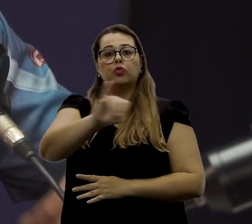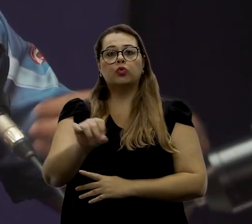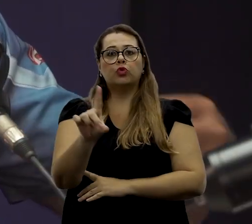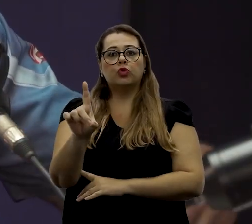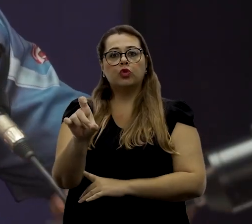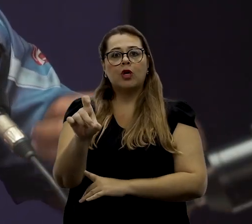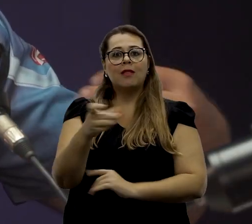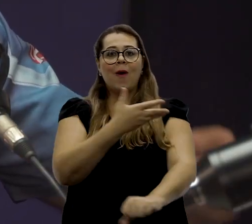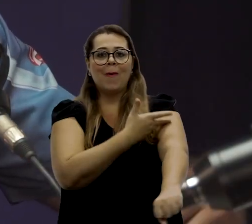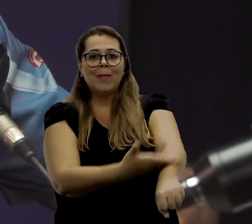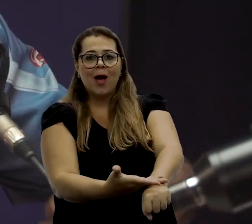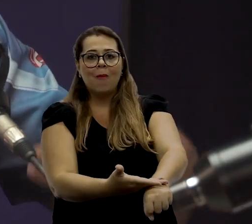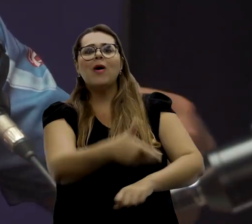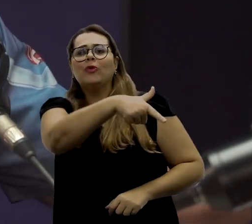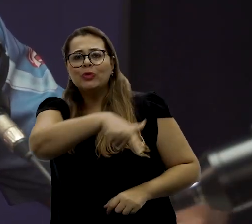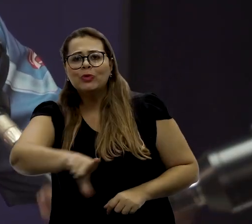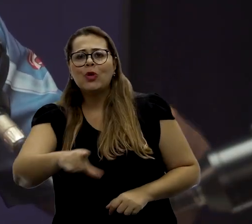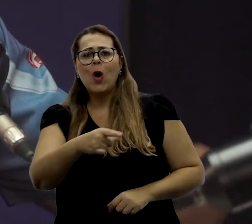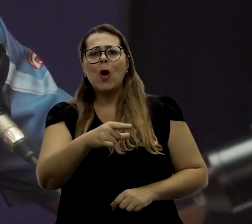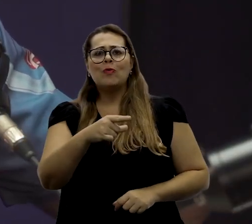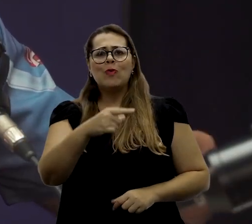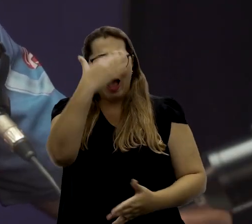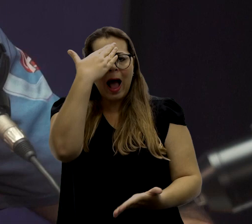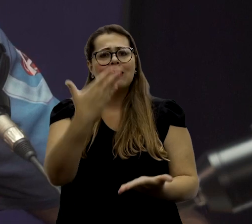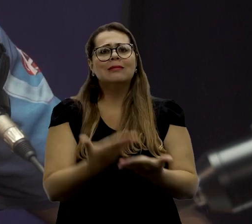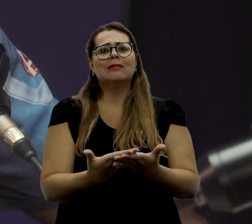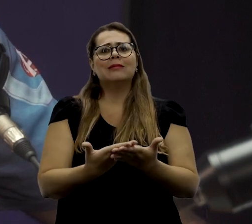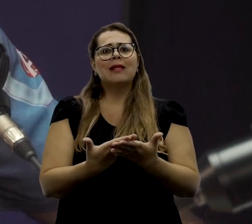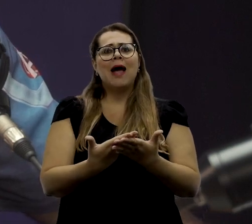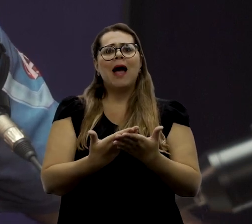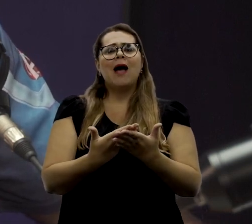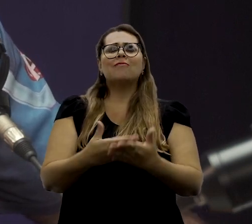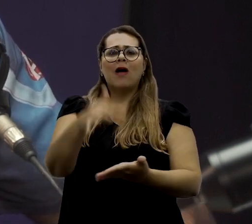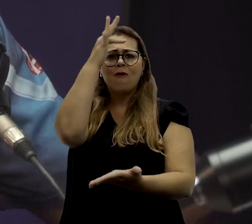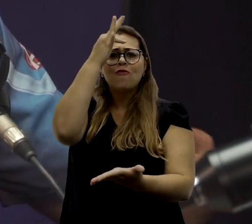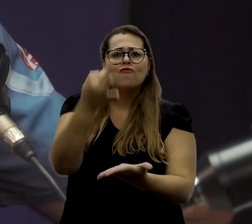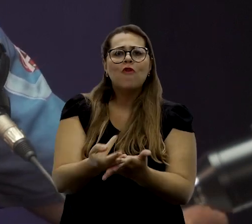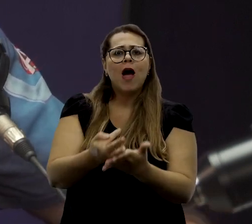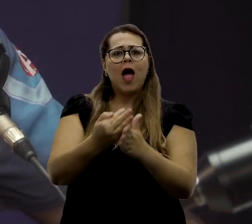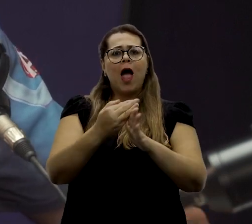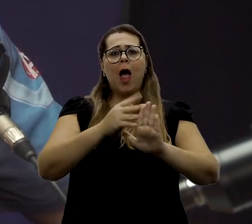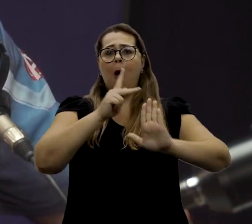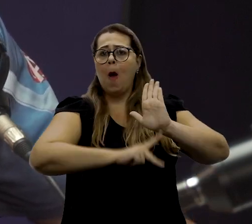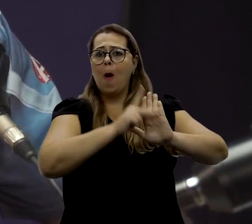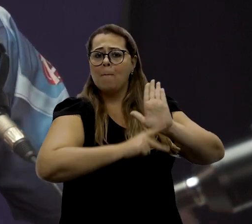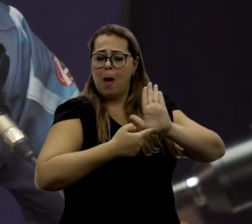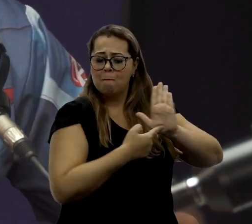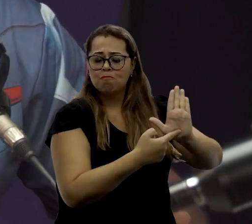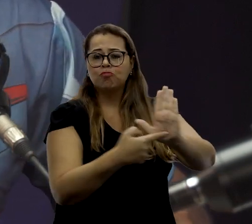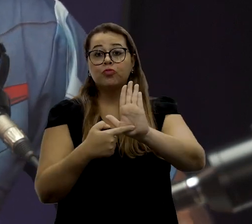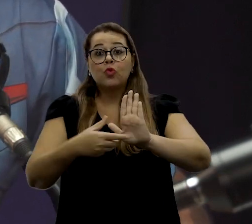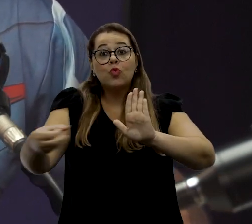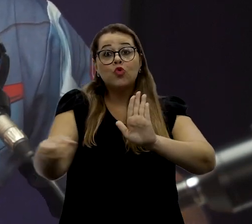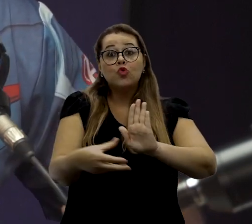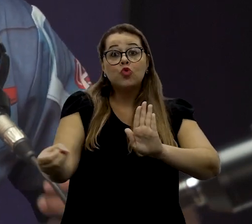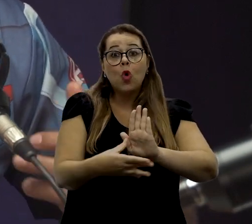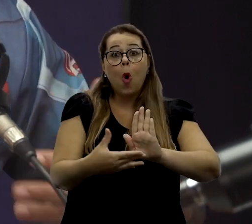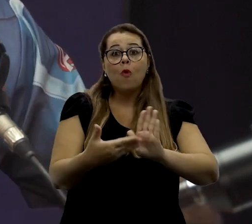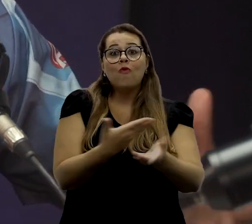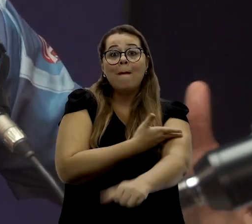Quer recomeçar, começar de novo, acreditar, sonhar e ter esperança. Novos planos. E branco representa isso,